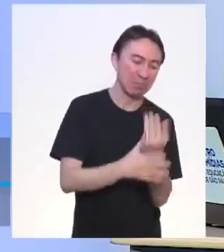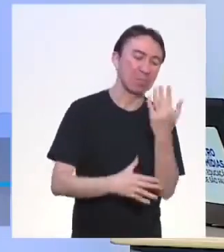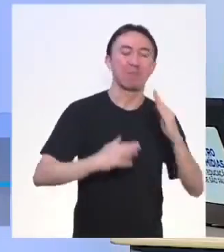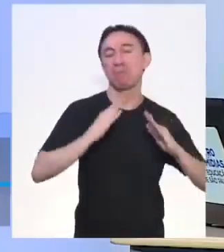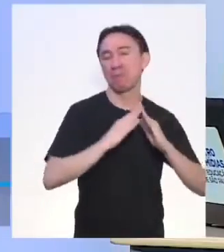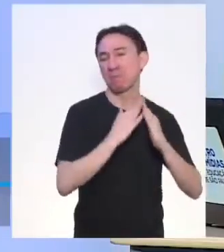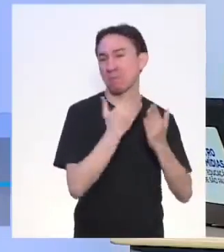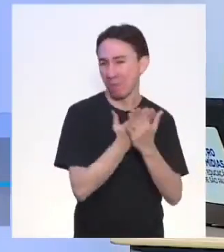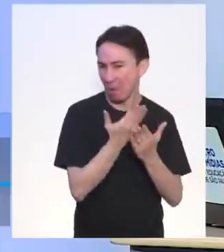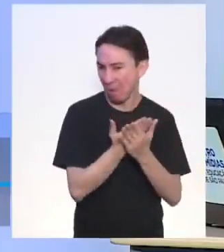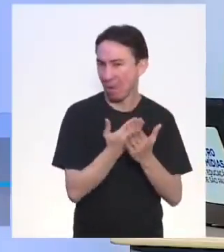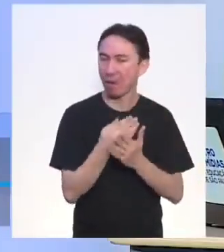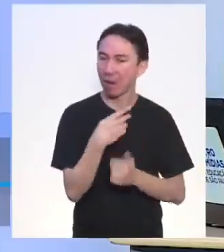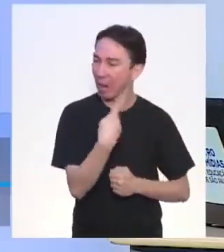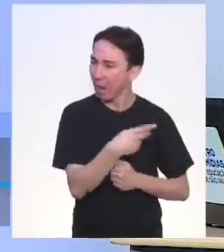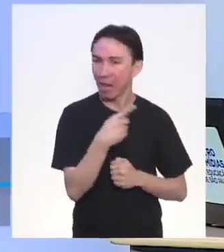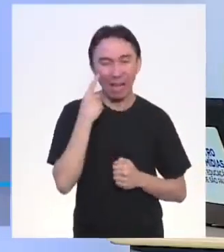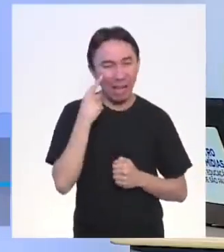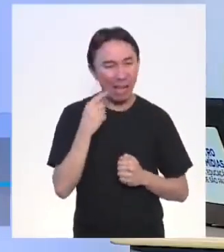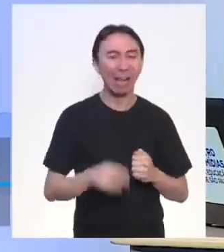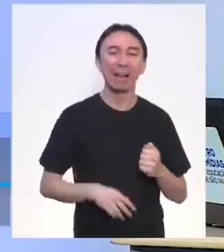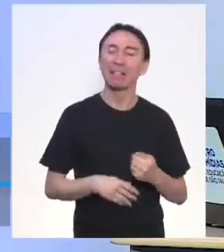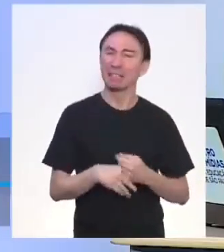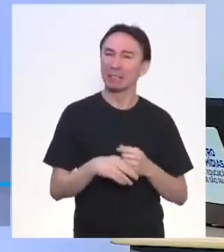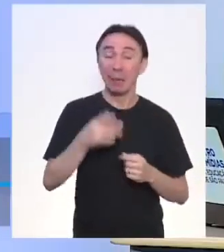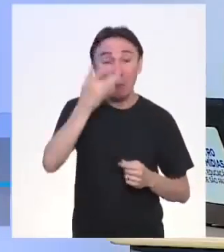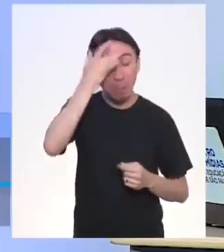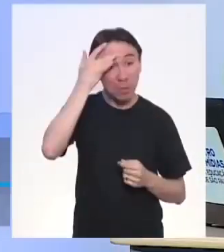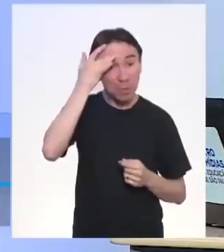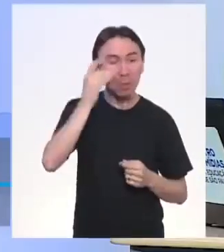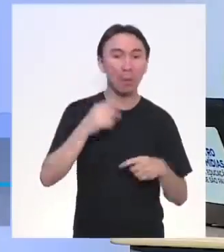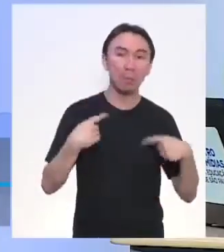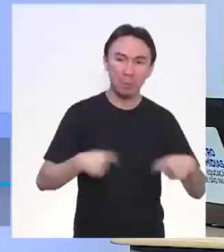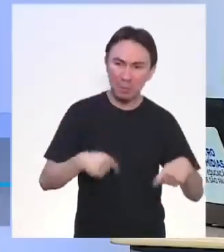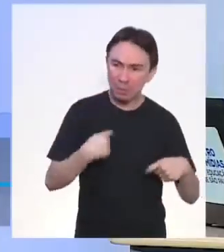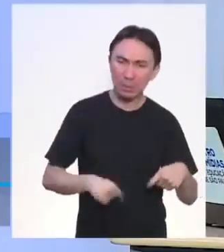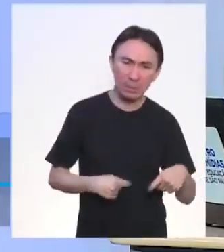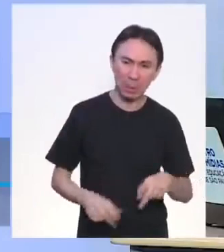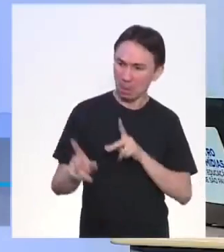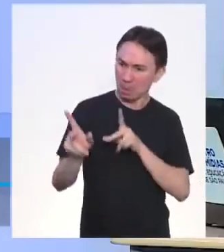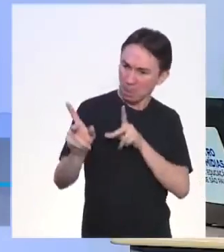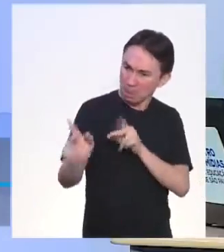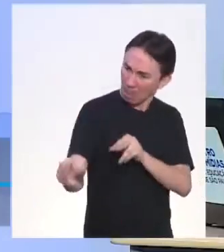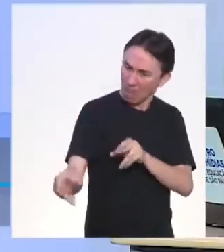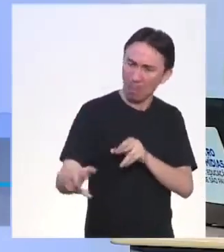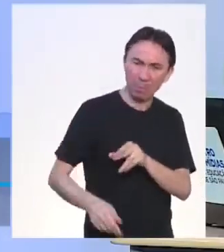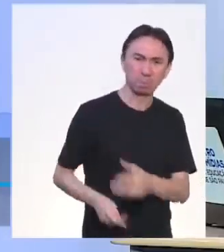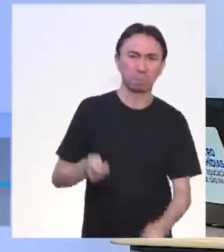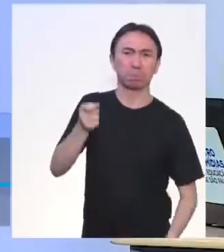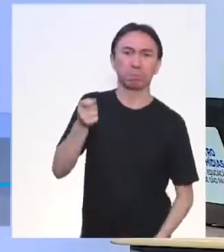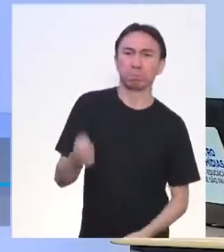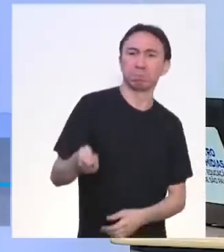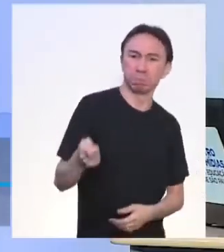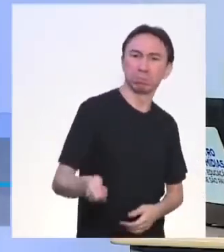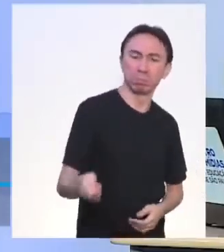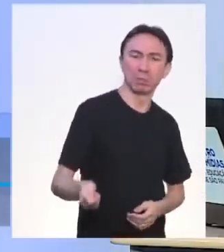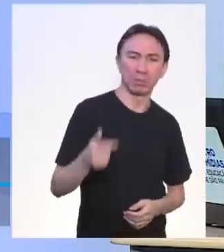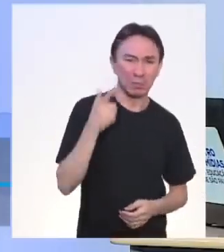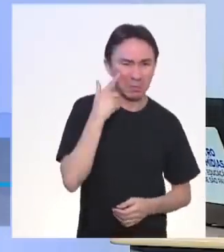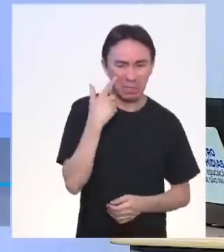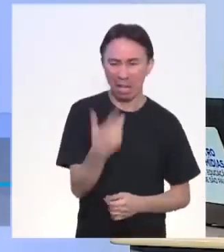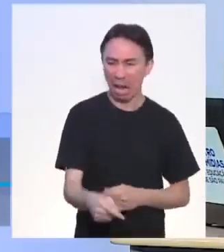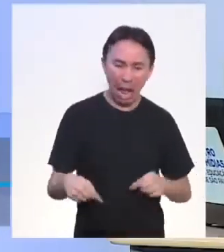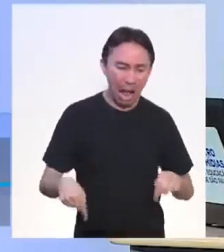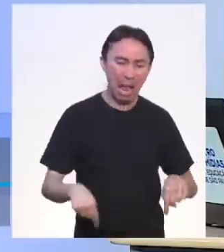Pitagórica, e as pessoas tinham que ser exatamente como ele queria, né? Senão, ele era um pouco severo, né? Senão, ele falava, não, você não pode